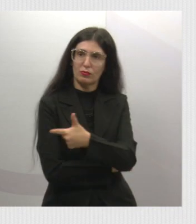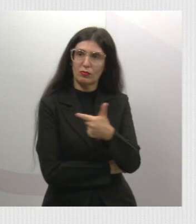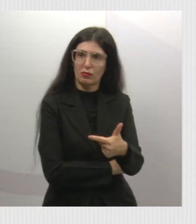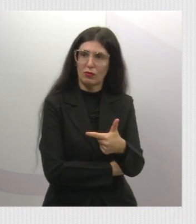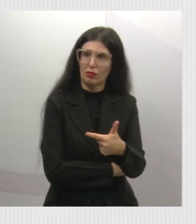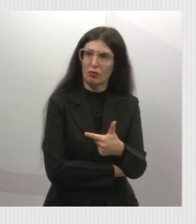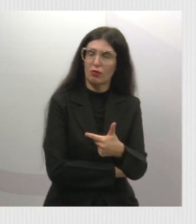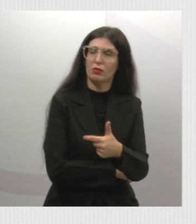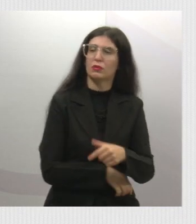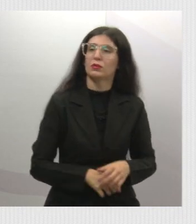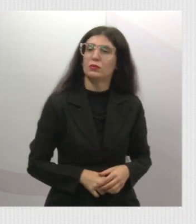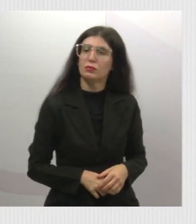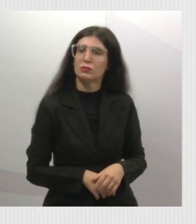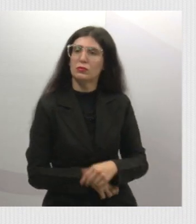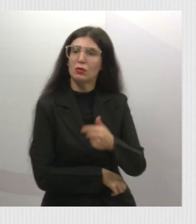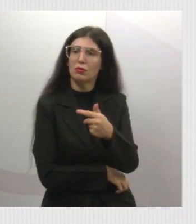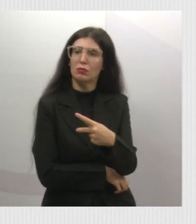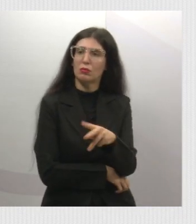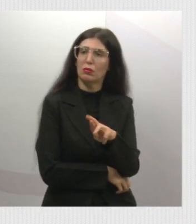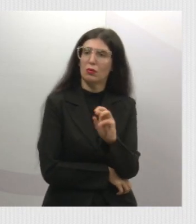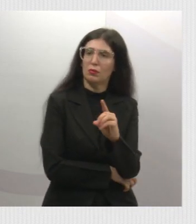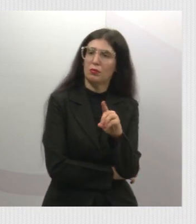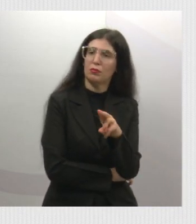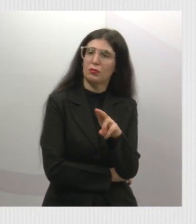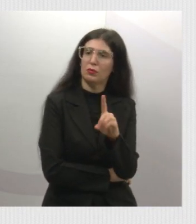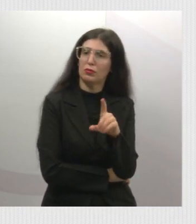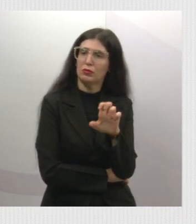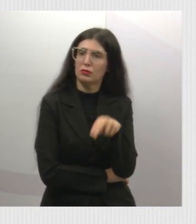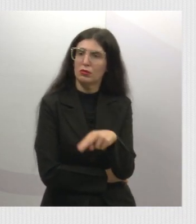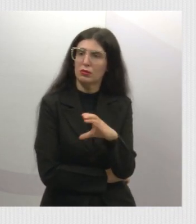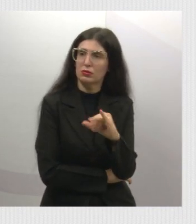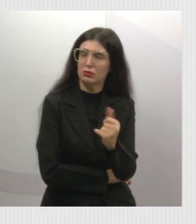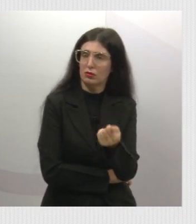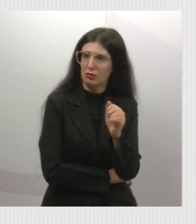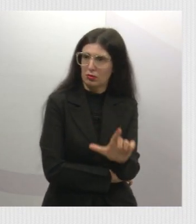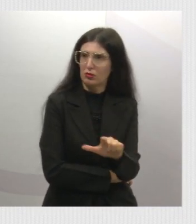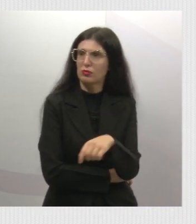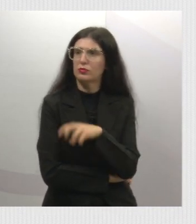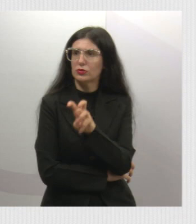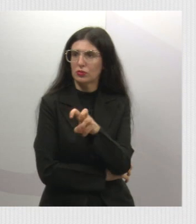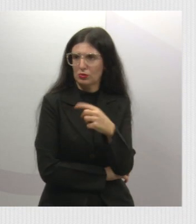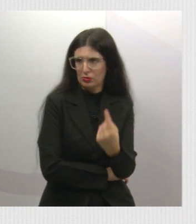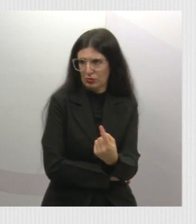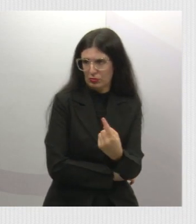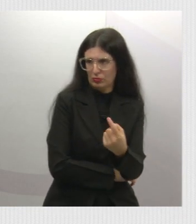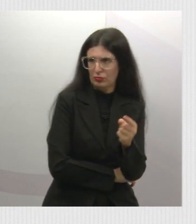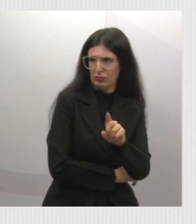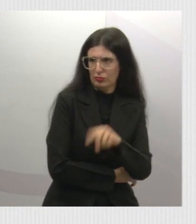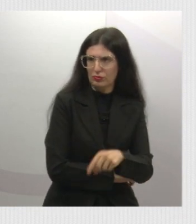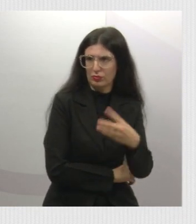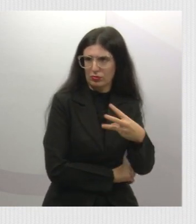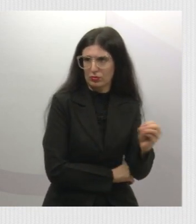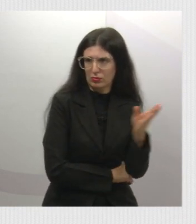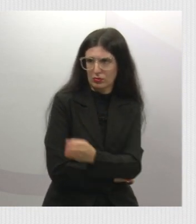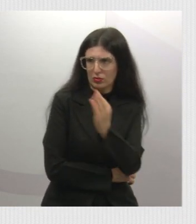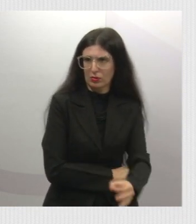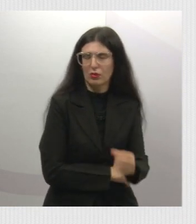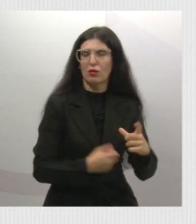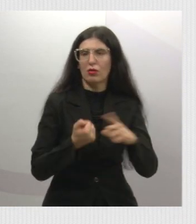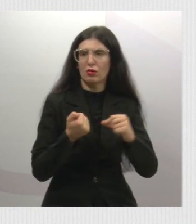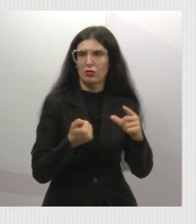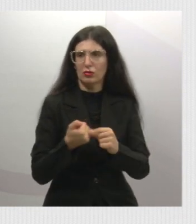de Responsabilidade Fiscal, 51,30%. E o artigo 59 da Lei